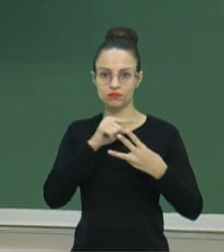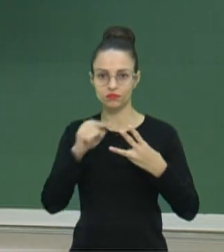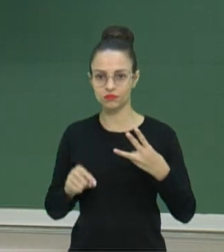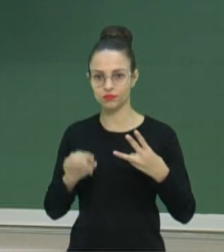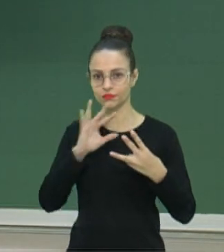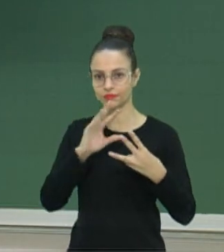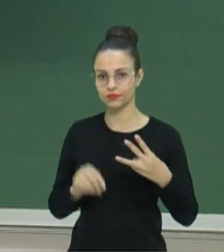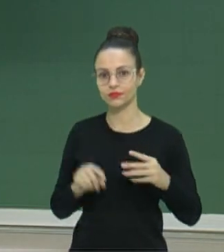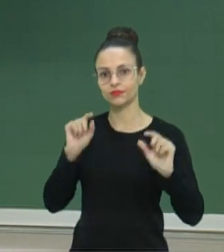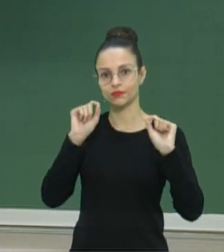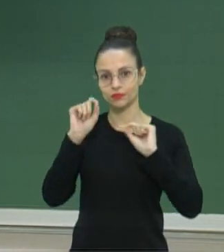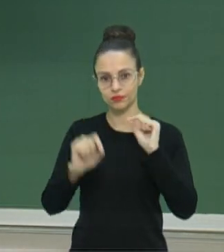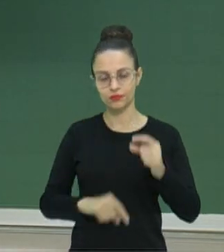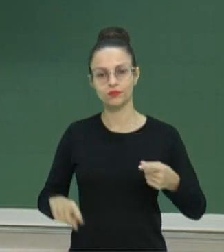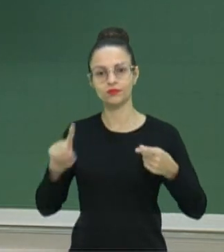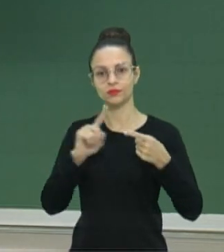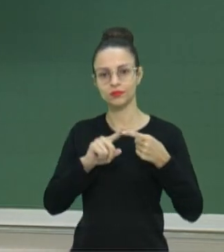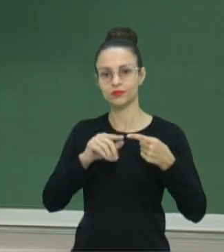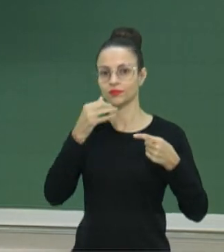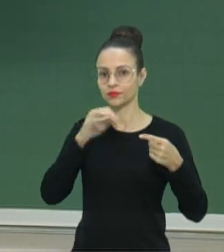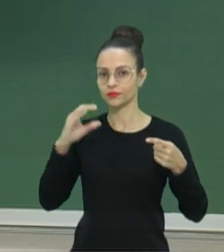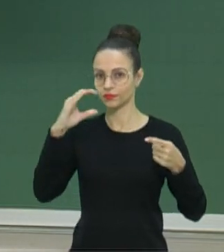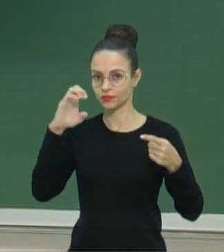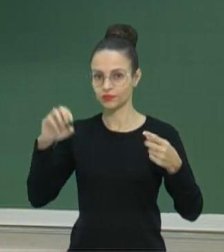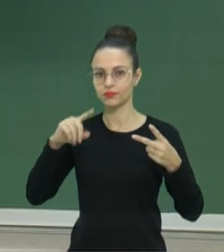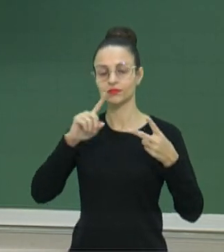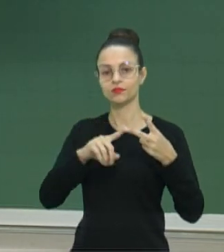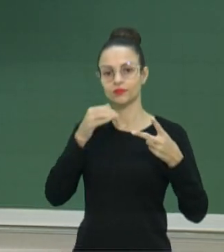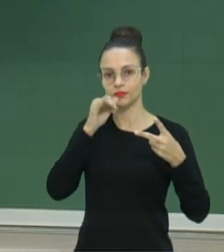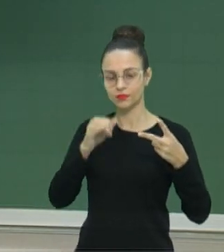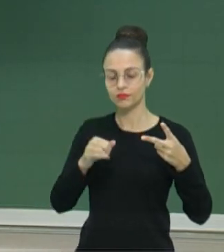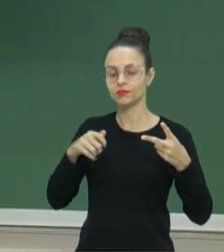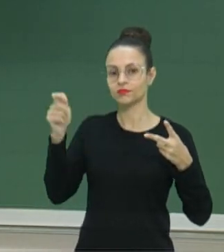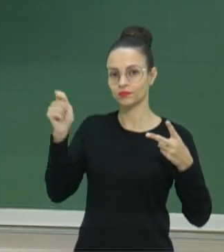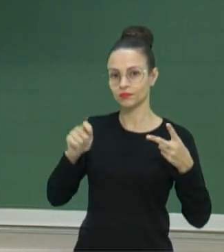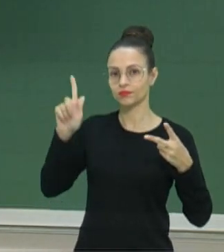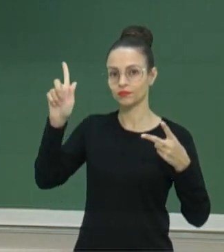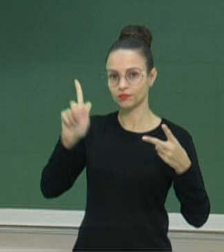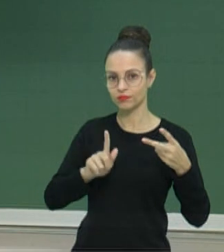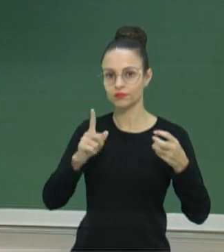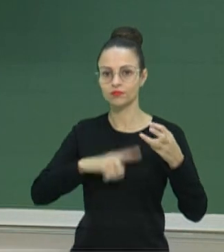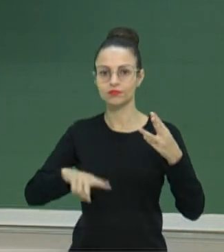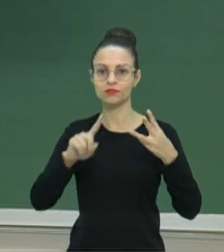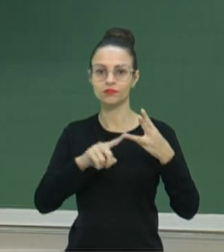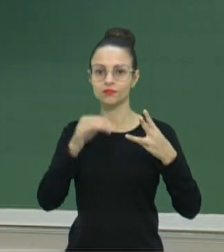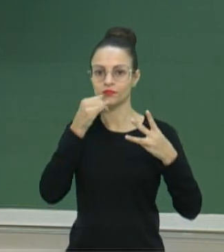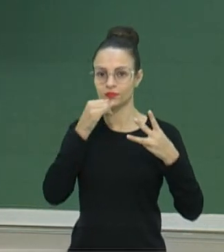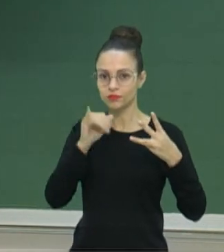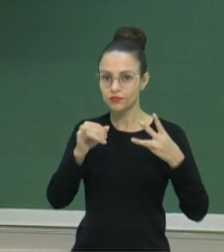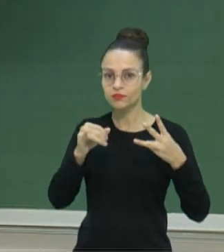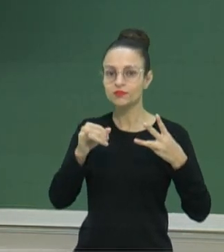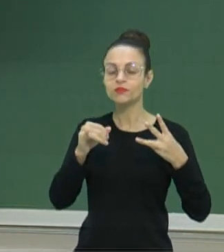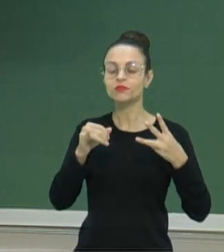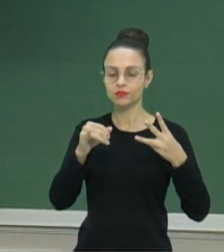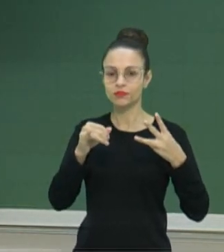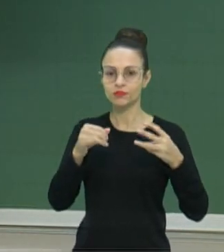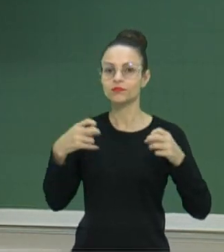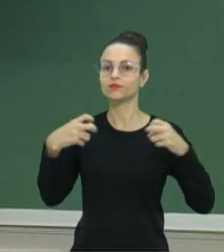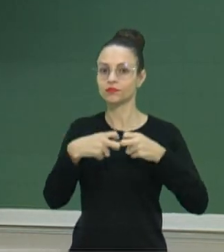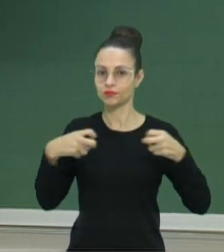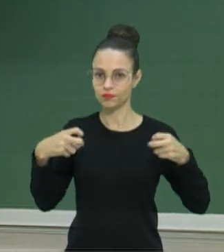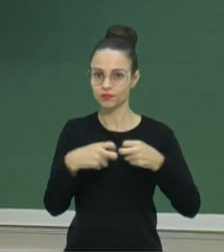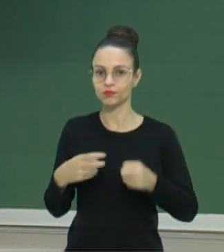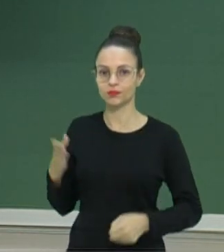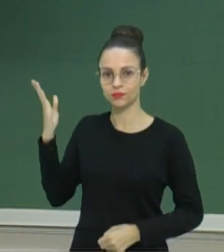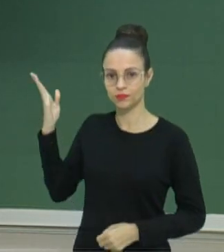certo? Que é a energia cinética, a energia potencial gravitacional e a energia elástica